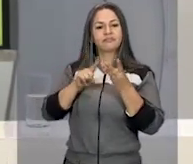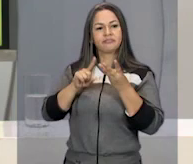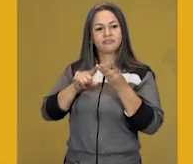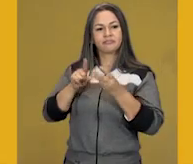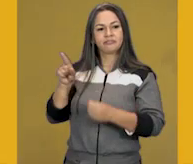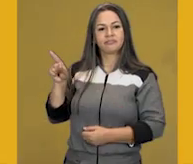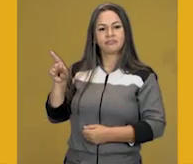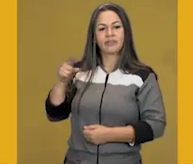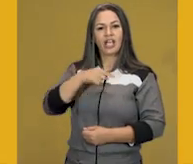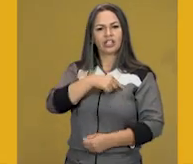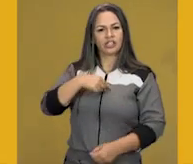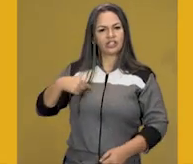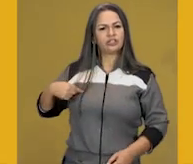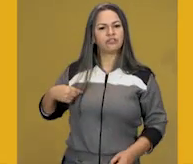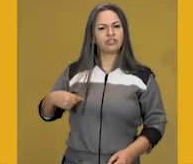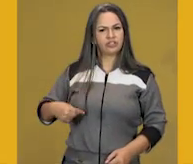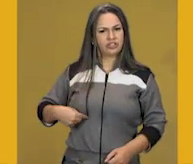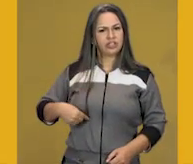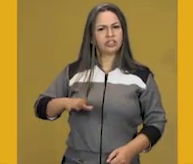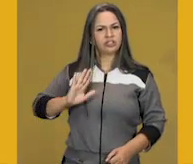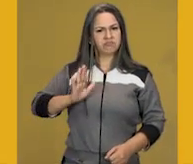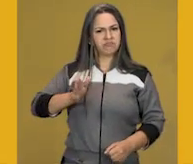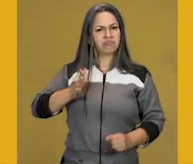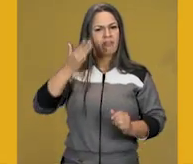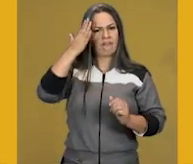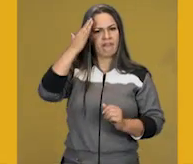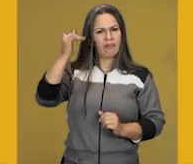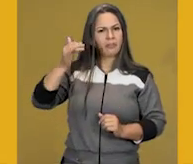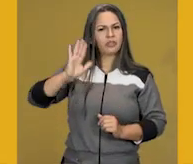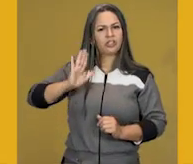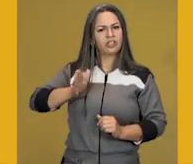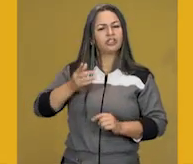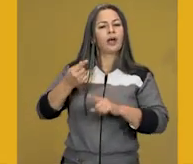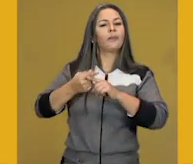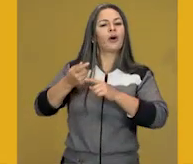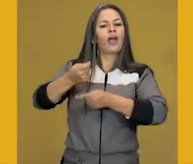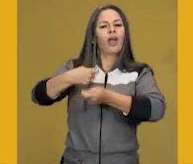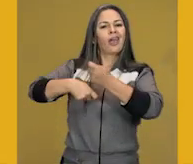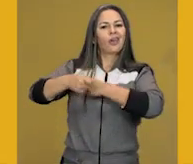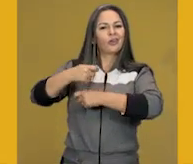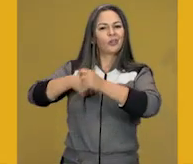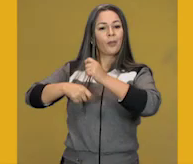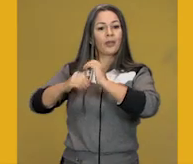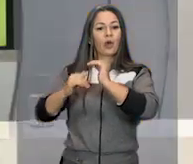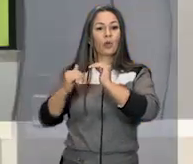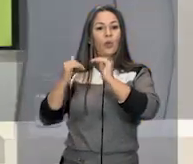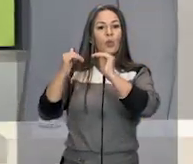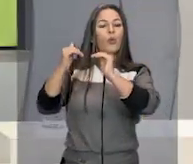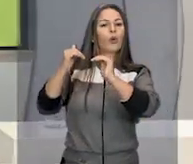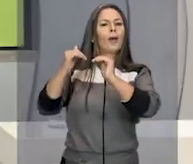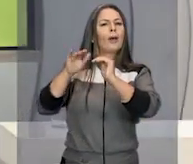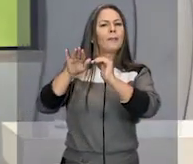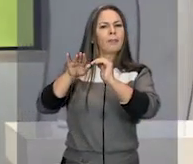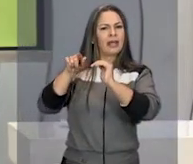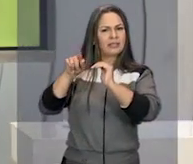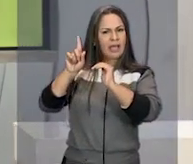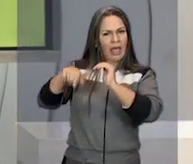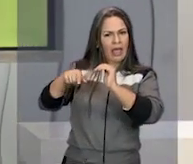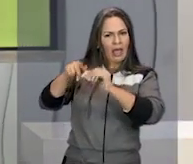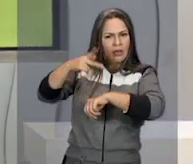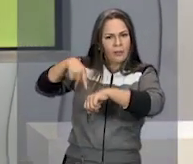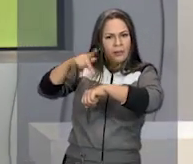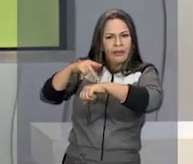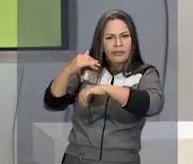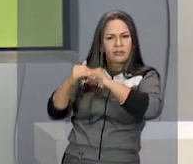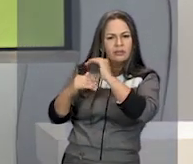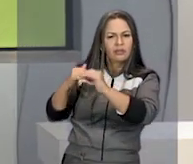gente tem ouvido falar demais da China recentemente, pelo desempenho econômico chinês. Contudo, a China não é um país extremamente desenvolvido quando a gente